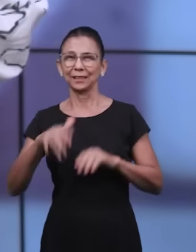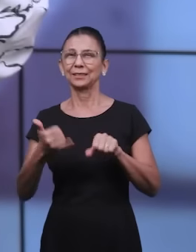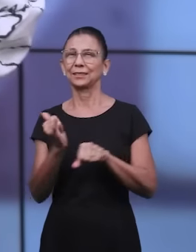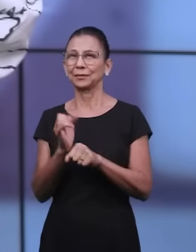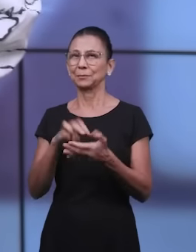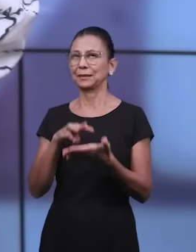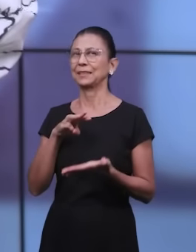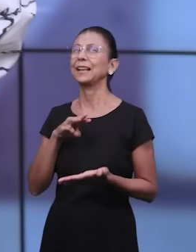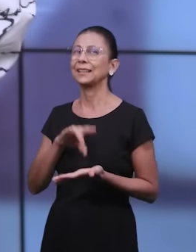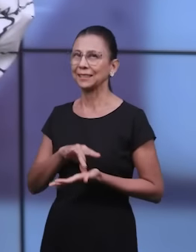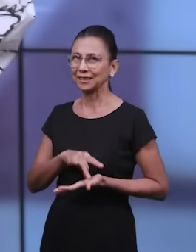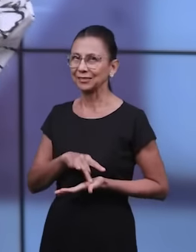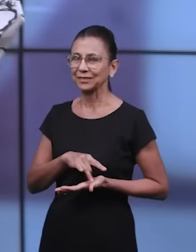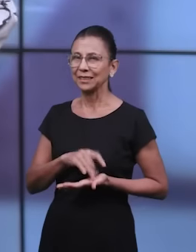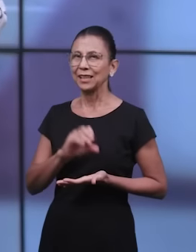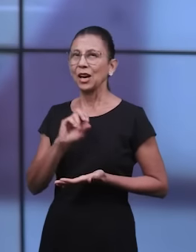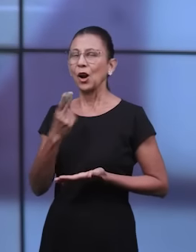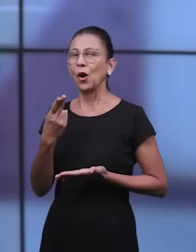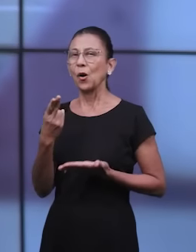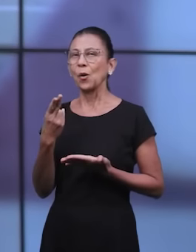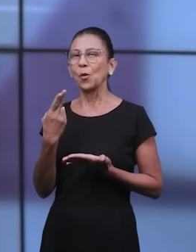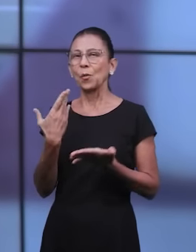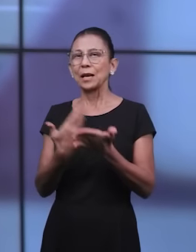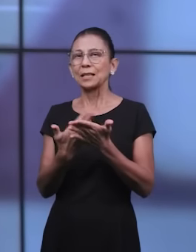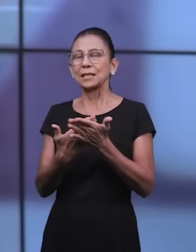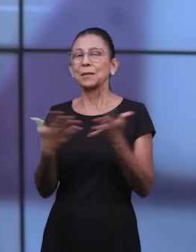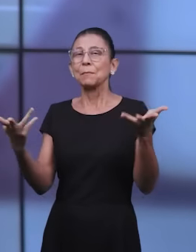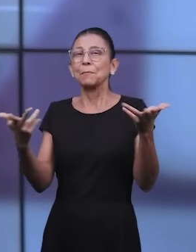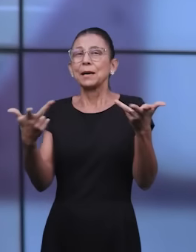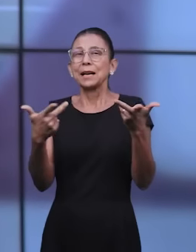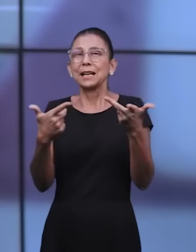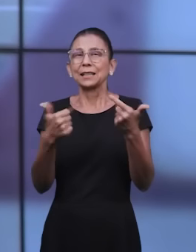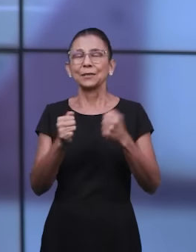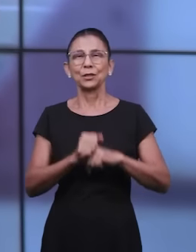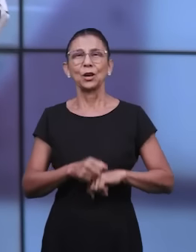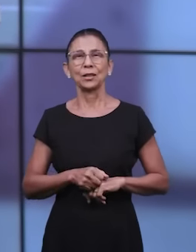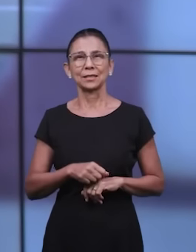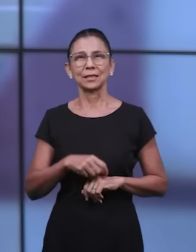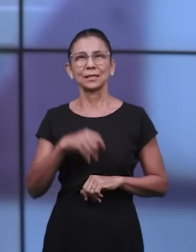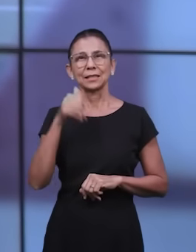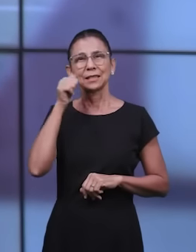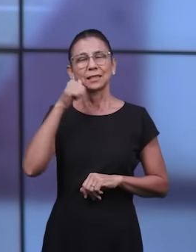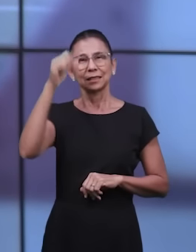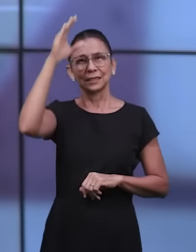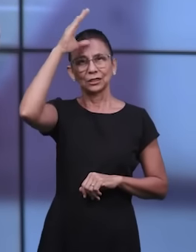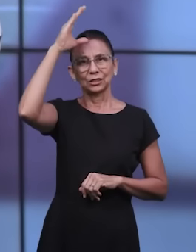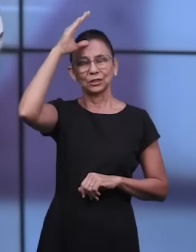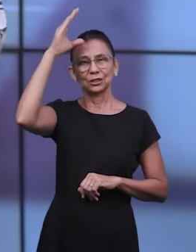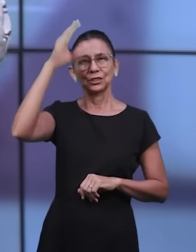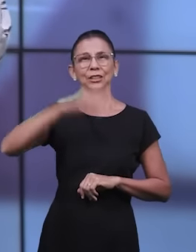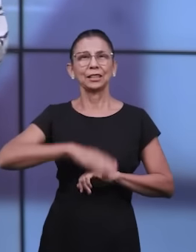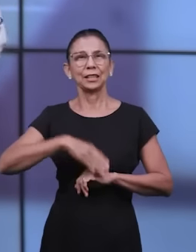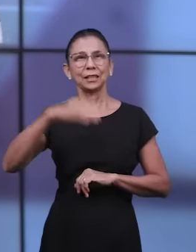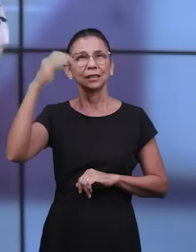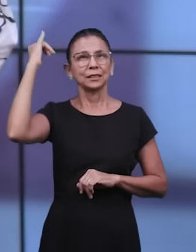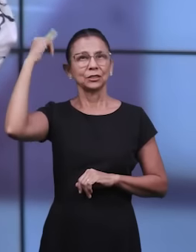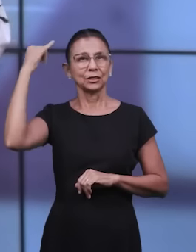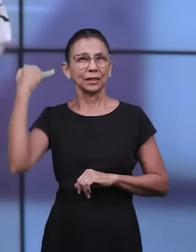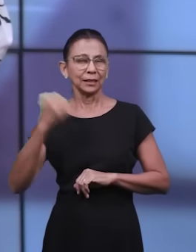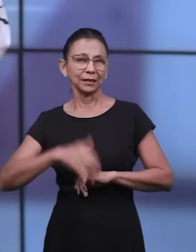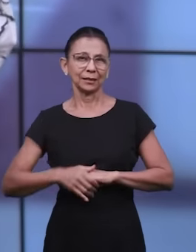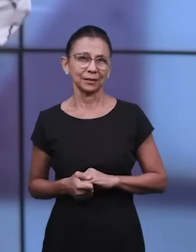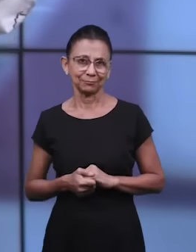YouTube da Igreja Cristã Maranata? Ou com as aulas maravilhosas da tia Janaína? Encha sua casa de louvor e